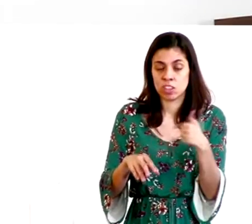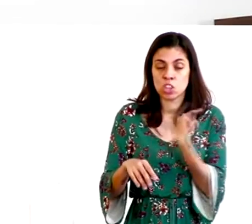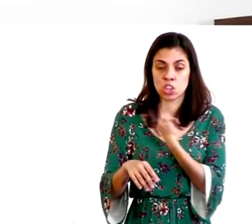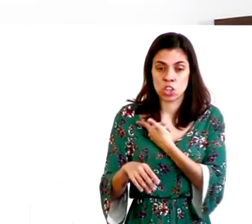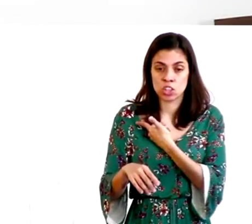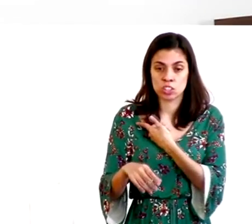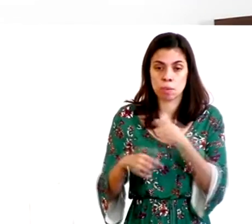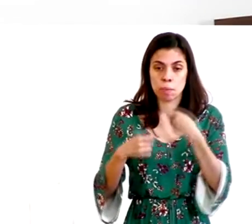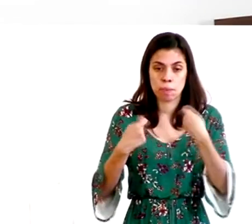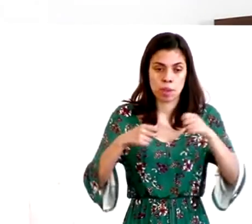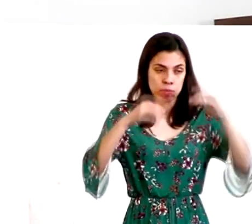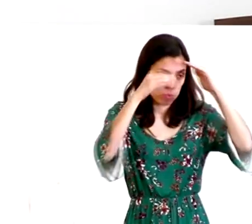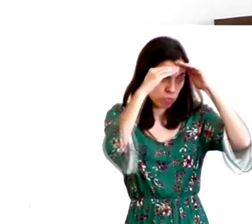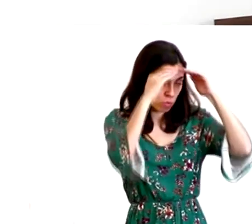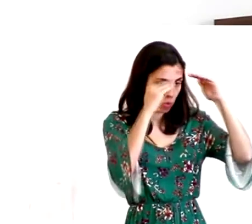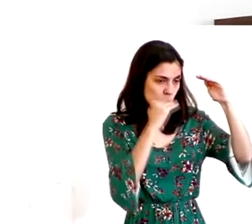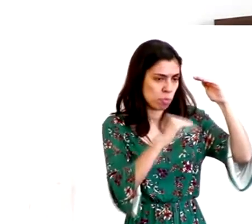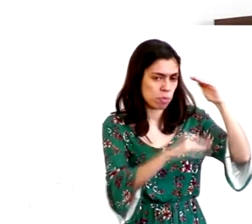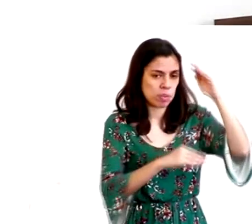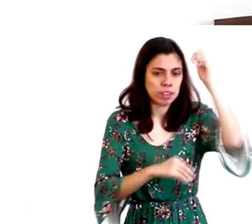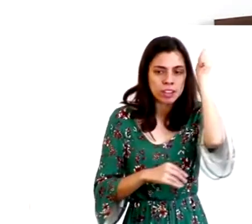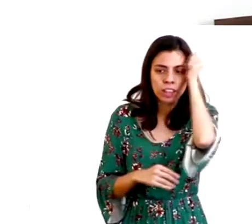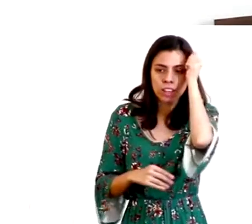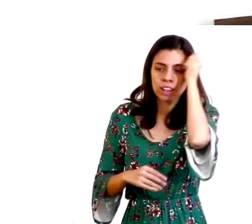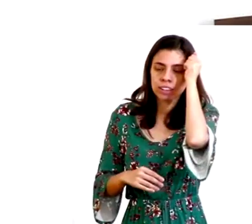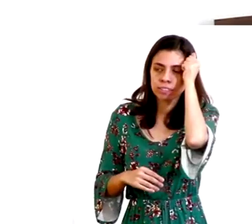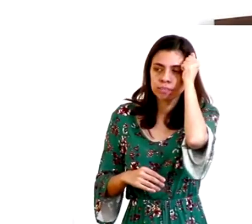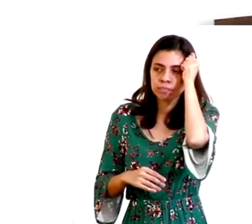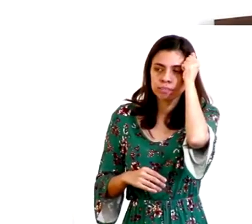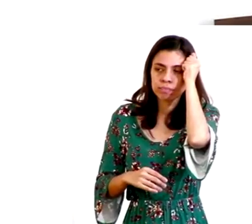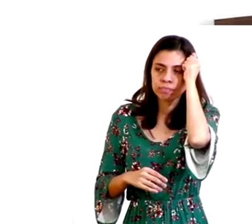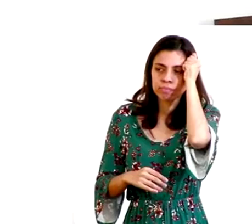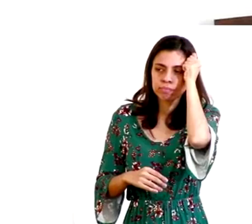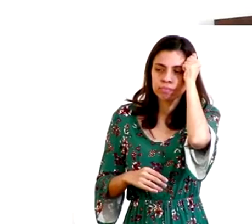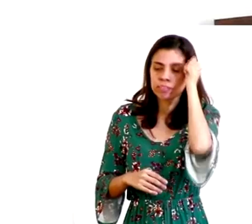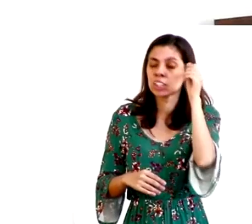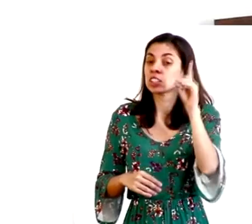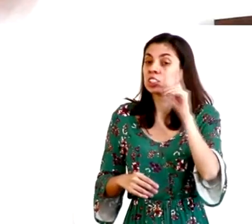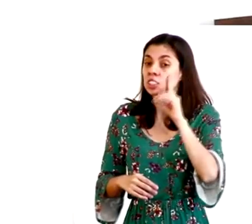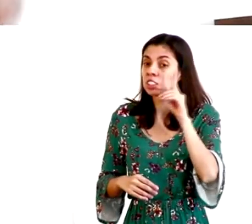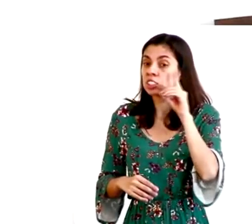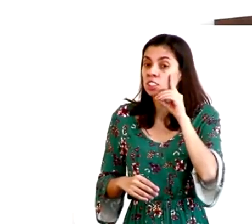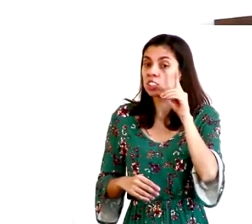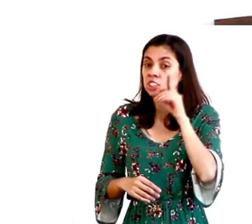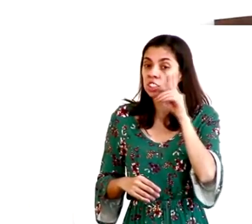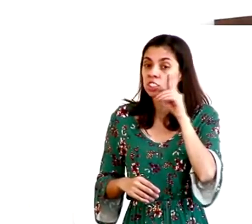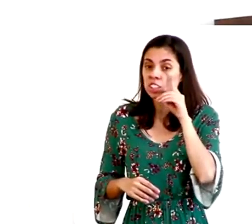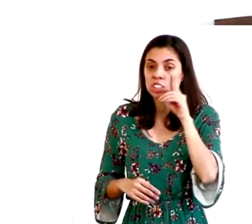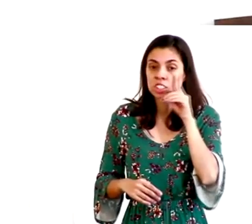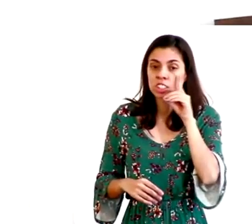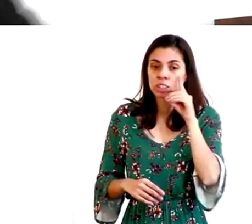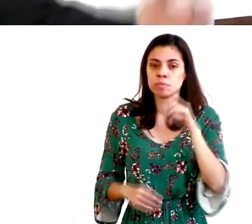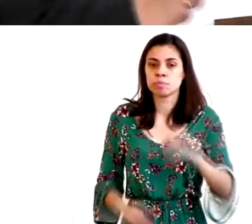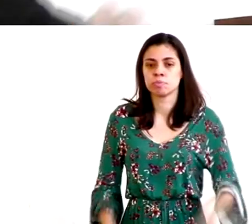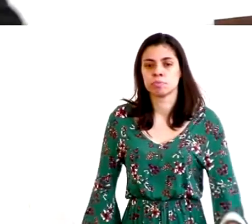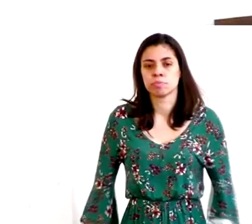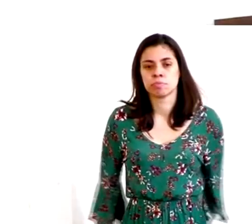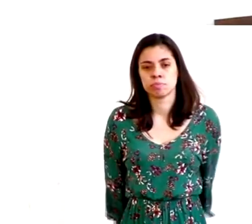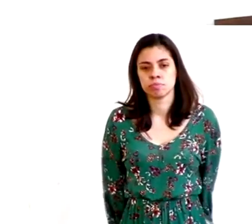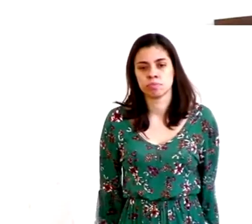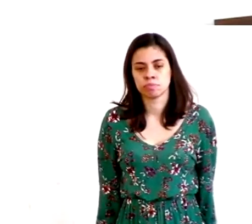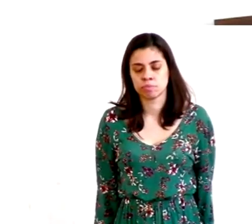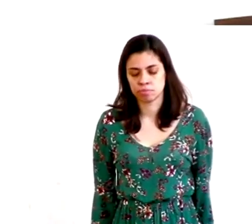chegou. O arrependimento deve ser uma prática diária em nossas vidas, como